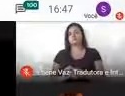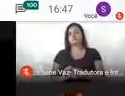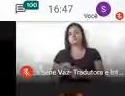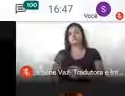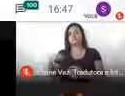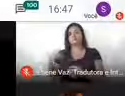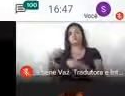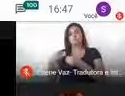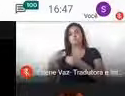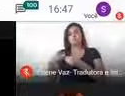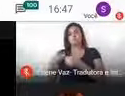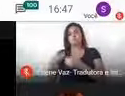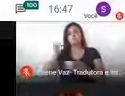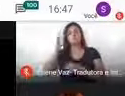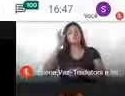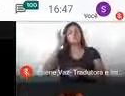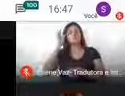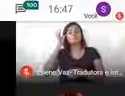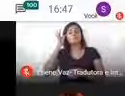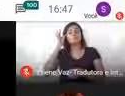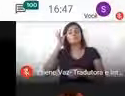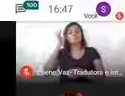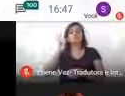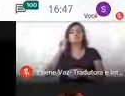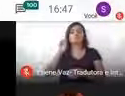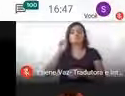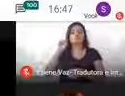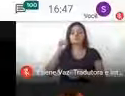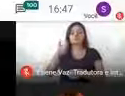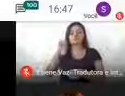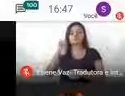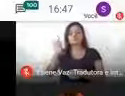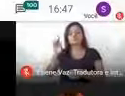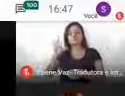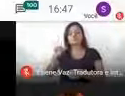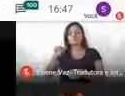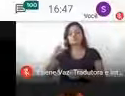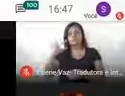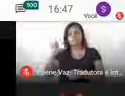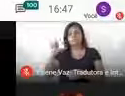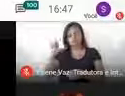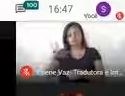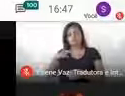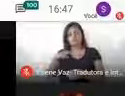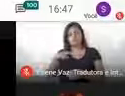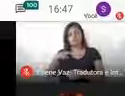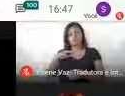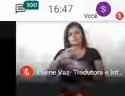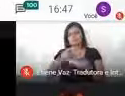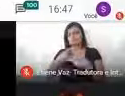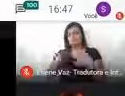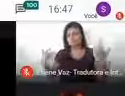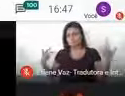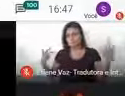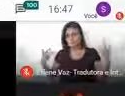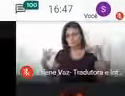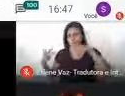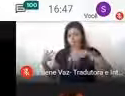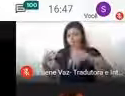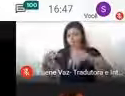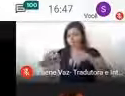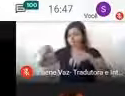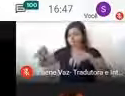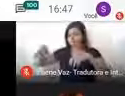Tomé Açu, no Vale do Acará, a presença de várias aldeias na terra indígena Turé Mariquita.